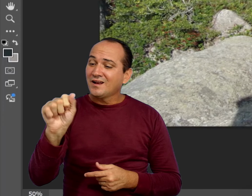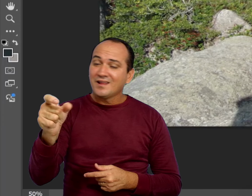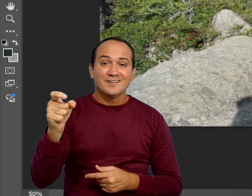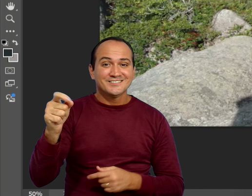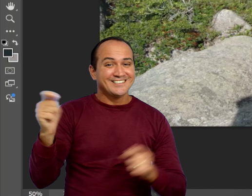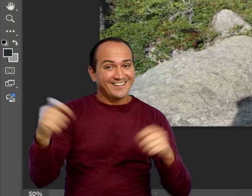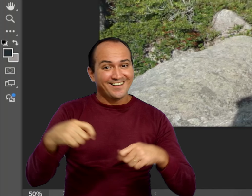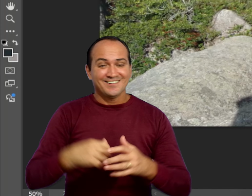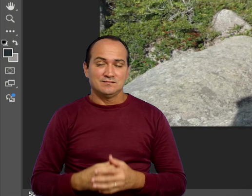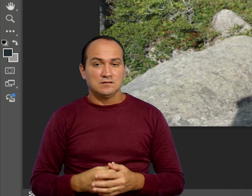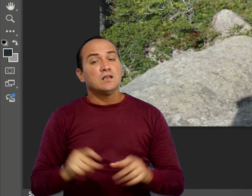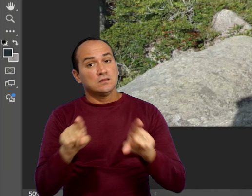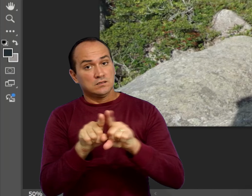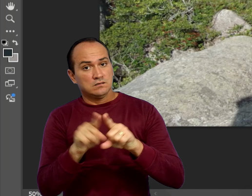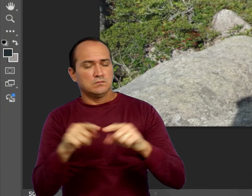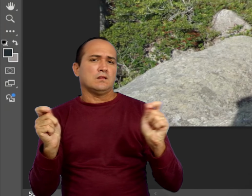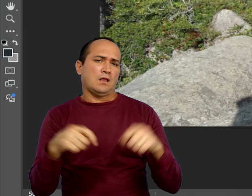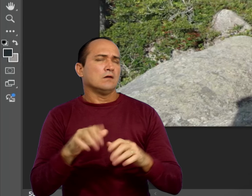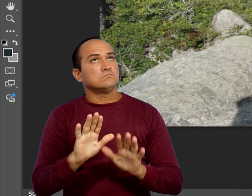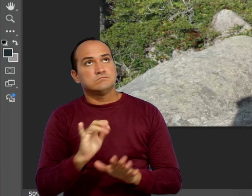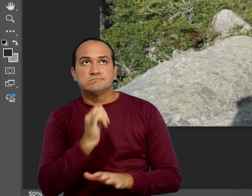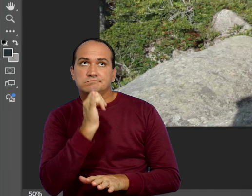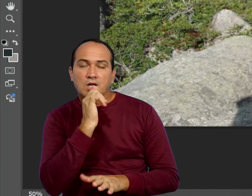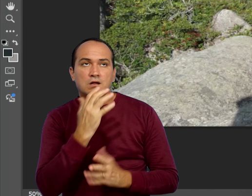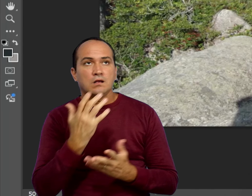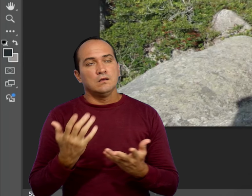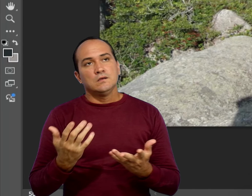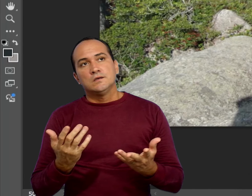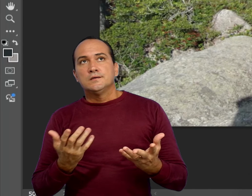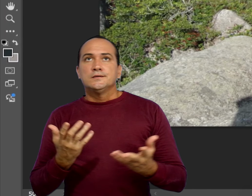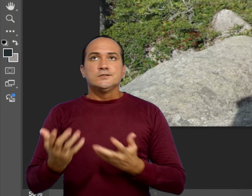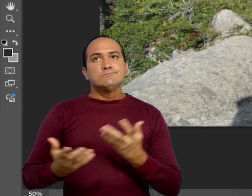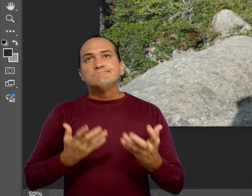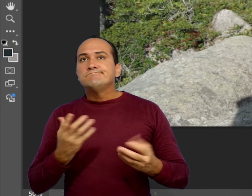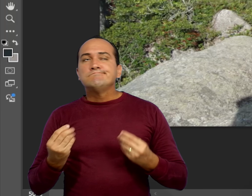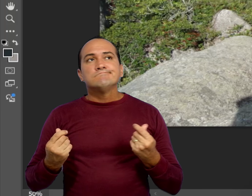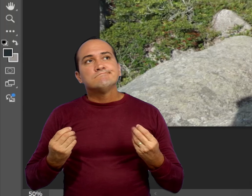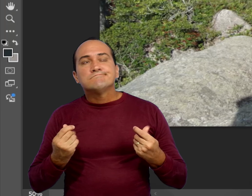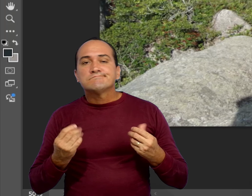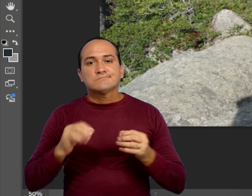de paralaxe. Isso também poderia acontecer, não necessariamente no sentido